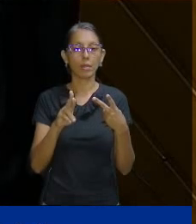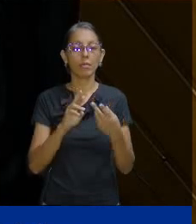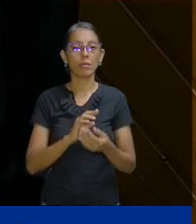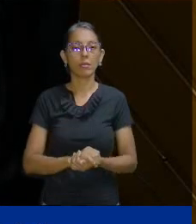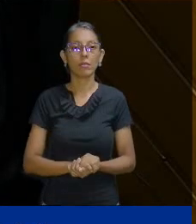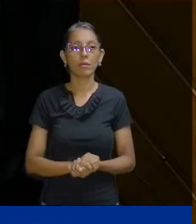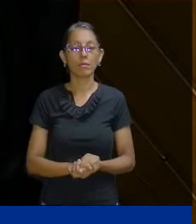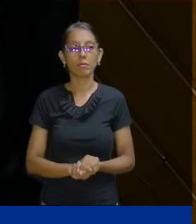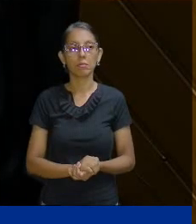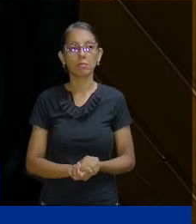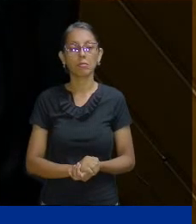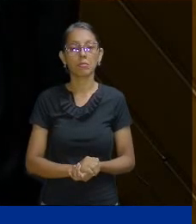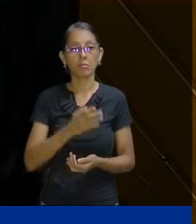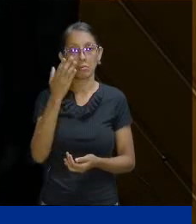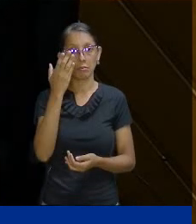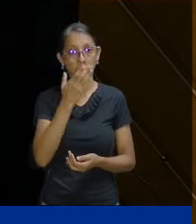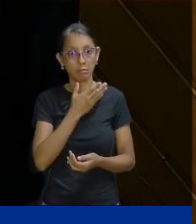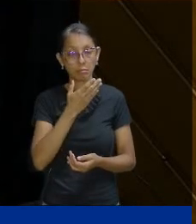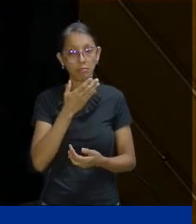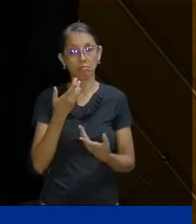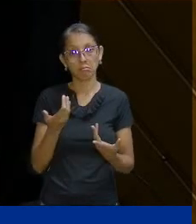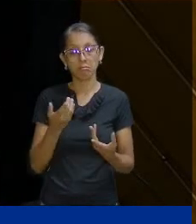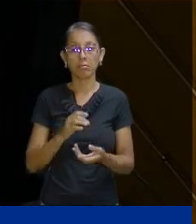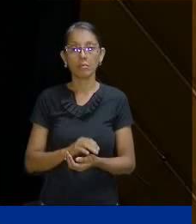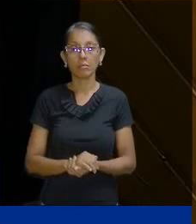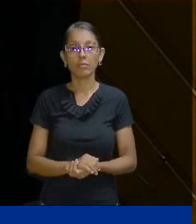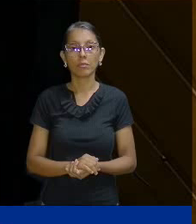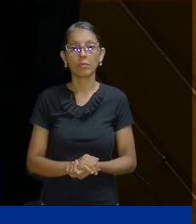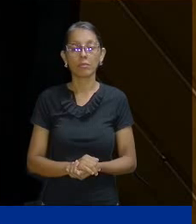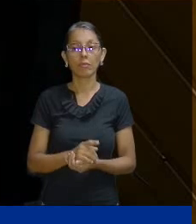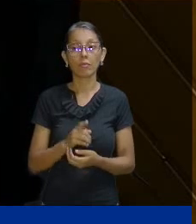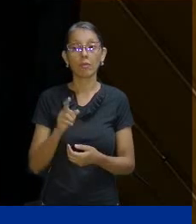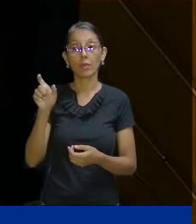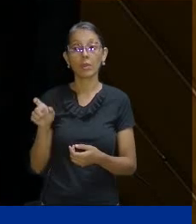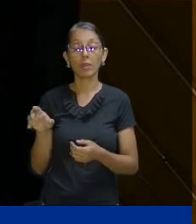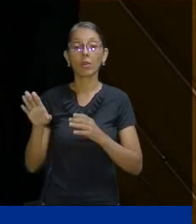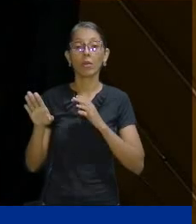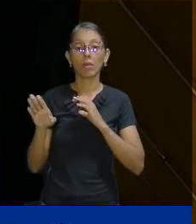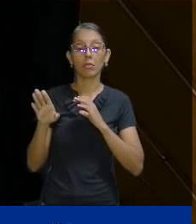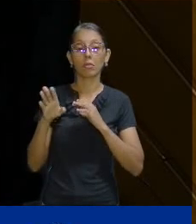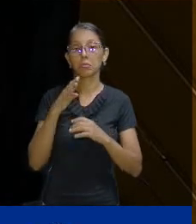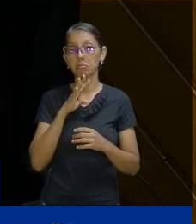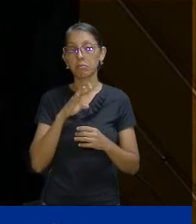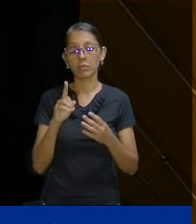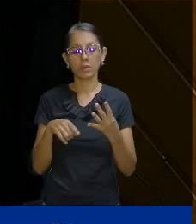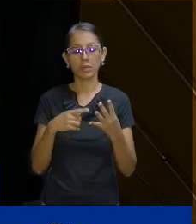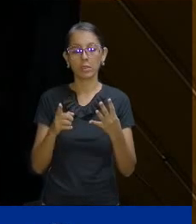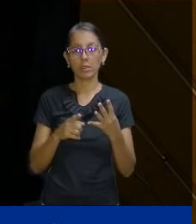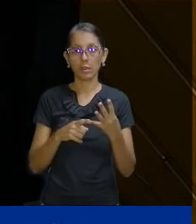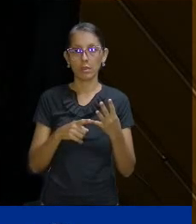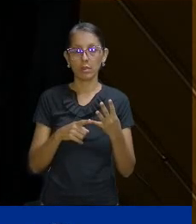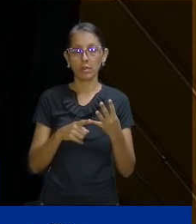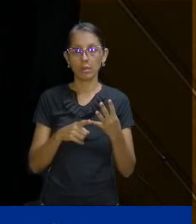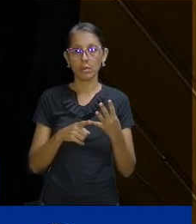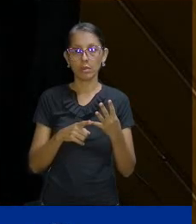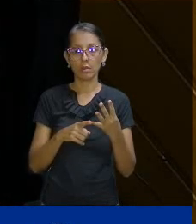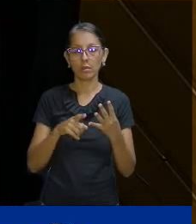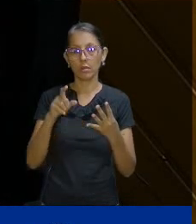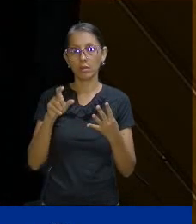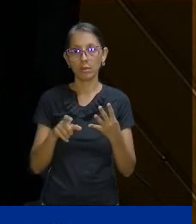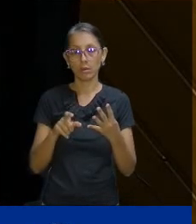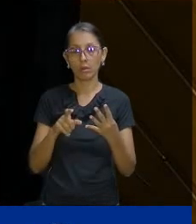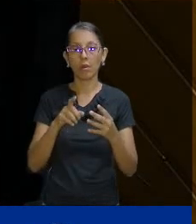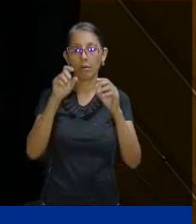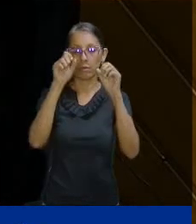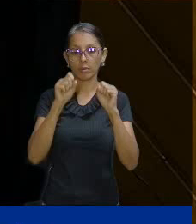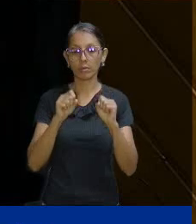aspas, alguma coisinha, sem participação ou conhecimento do candidato. E 4. Depoimento de Vanessa Lacerda Pires e